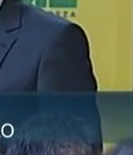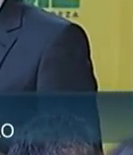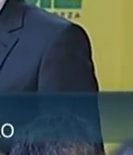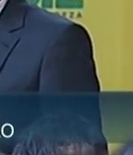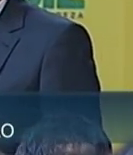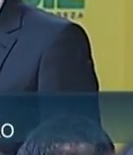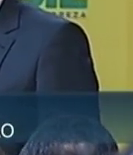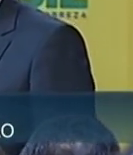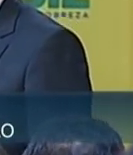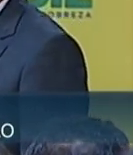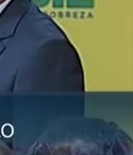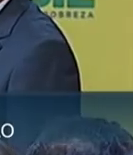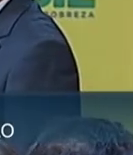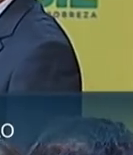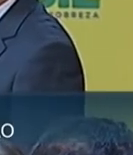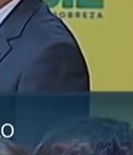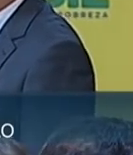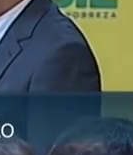cumprimentos.